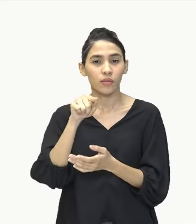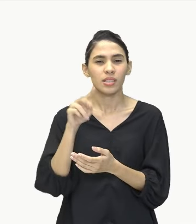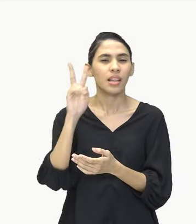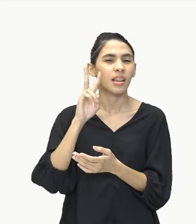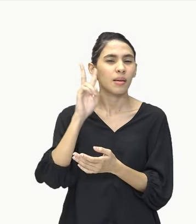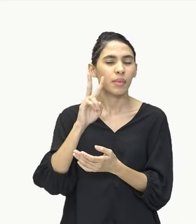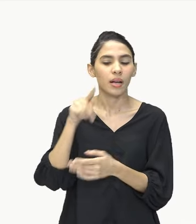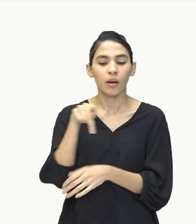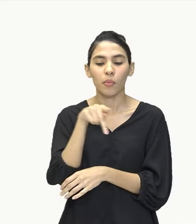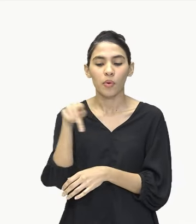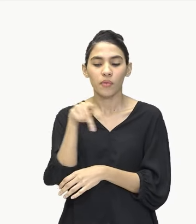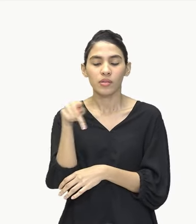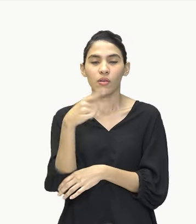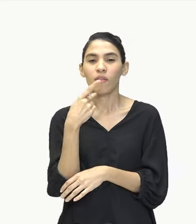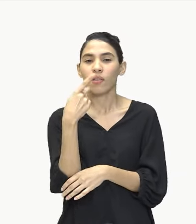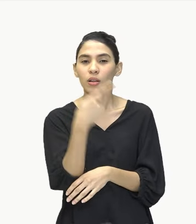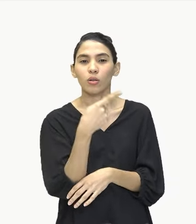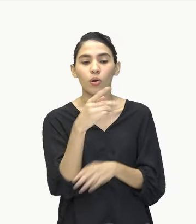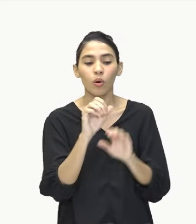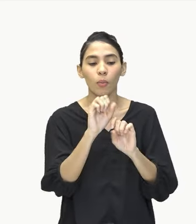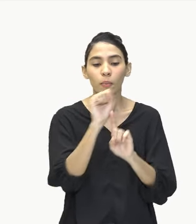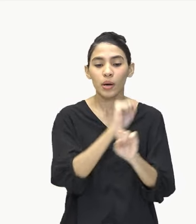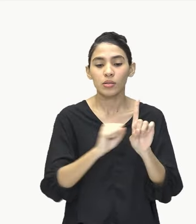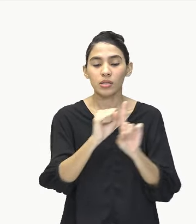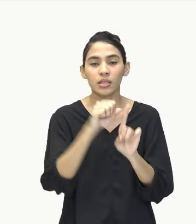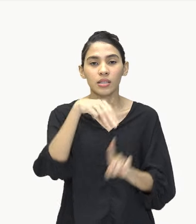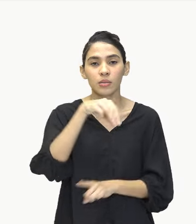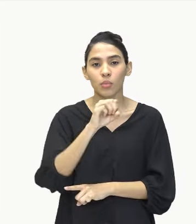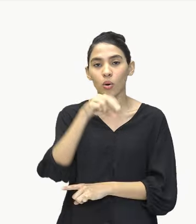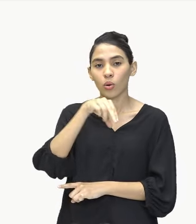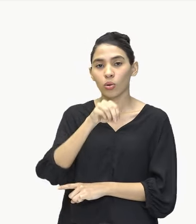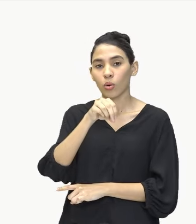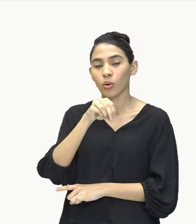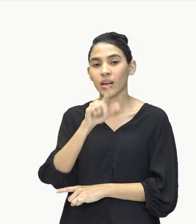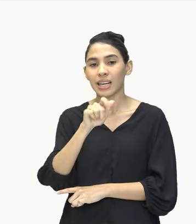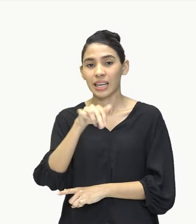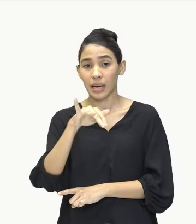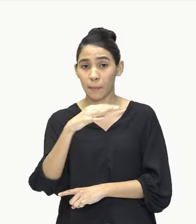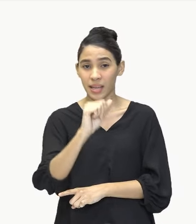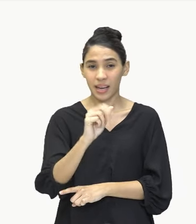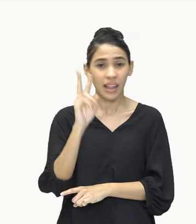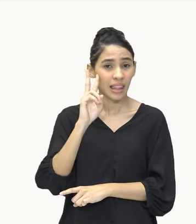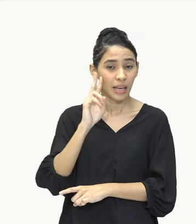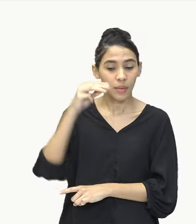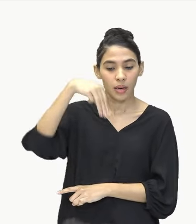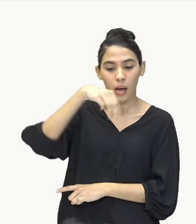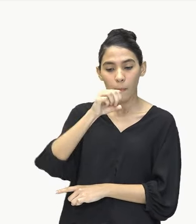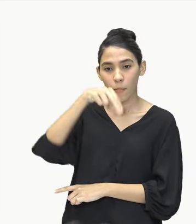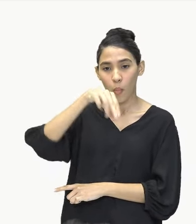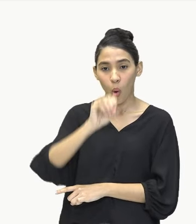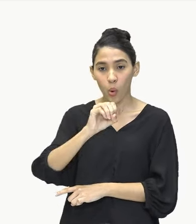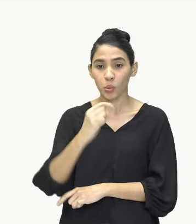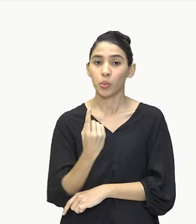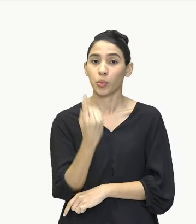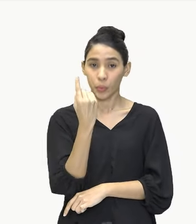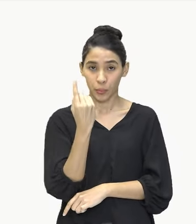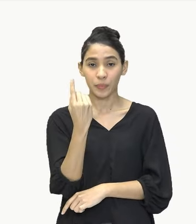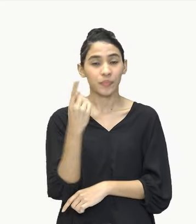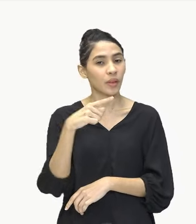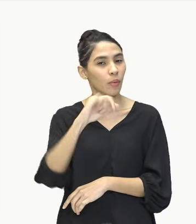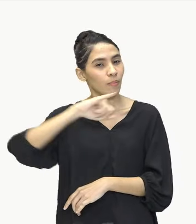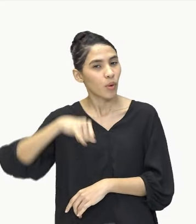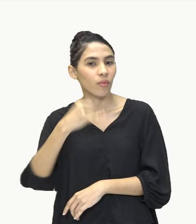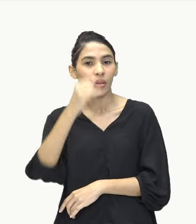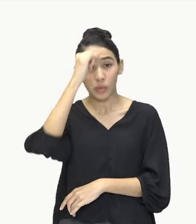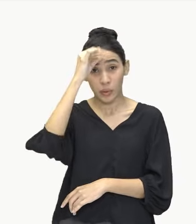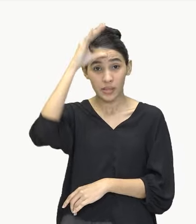que o professor falou em uma sociedade monogâmica, lembra? Pois é, mono, um. Então aproveite aí o conhecimento de história